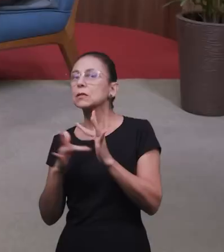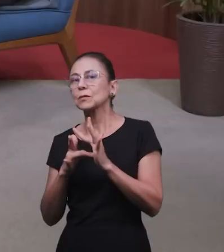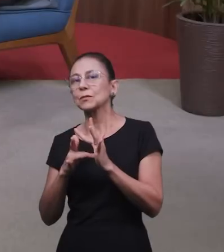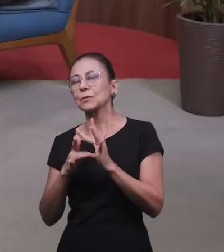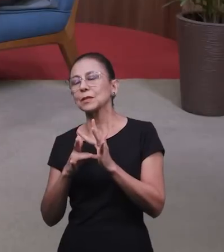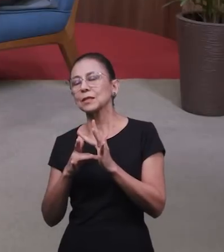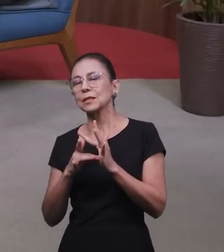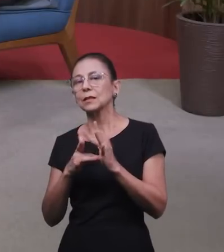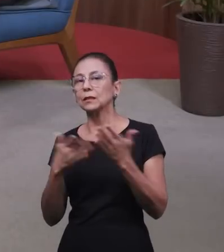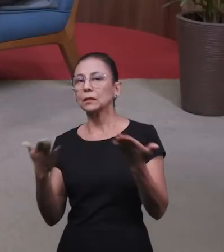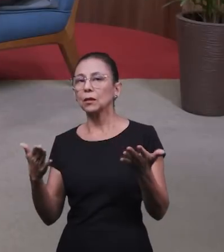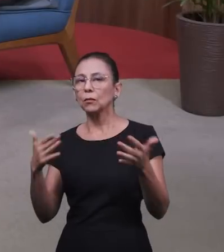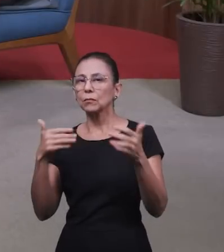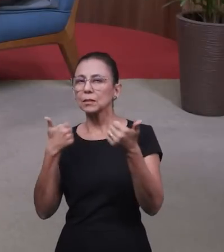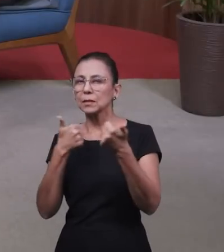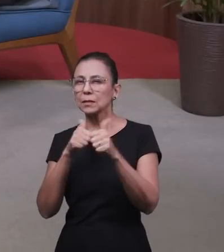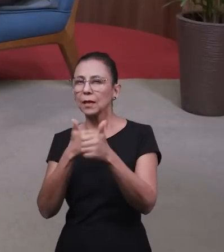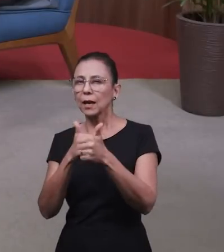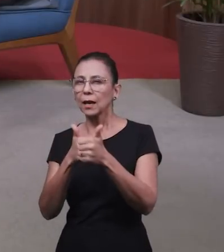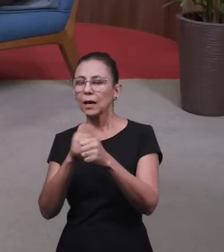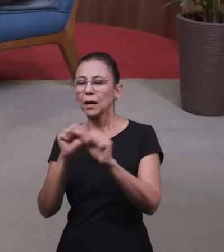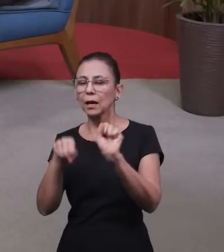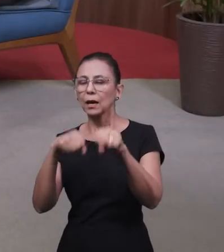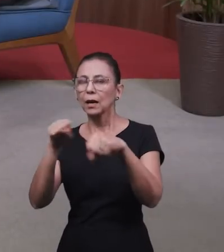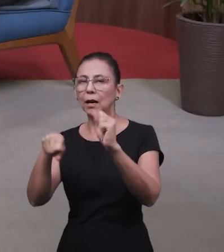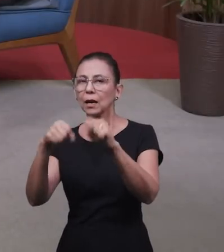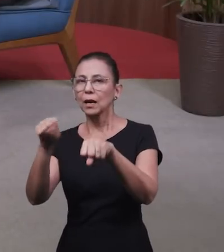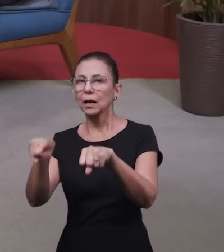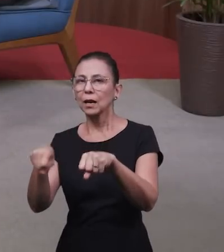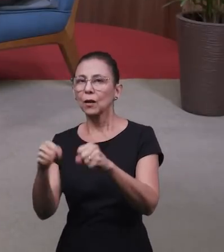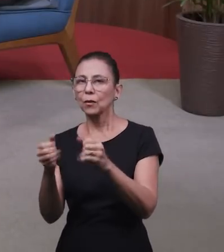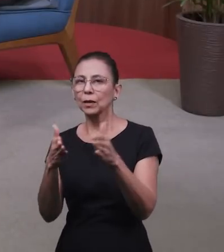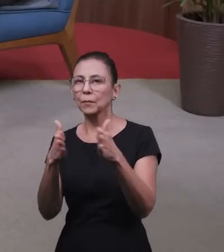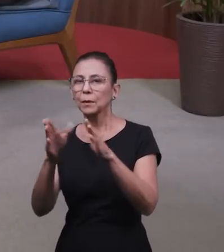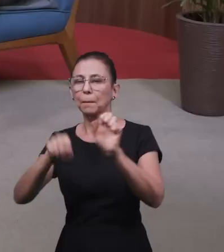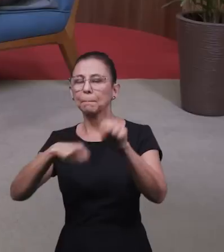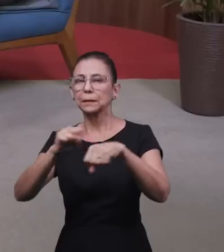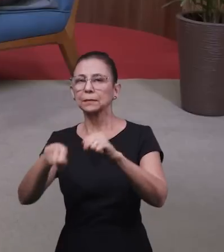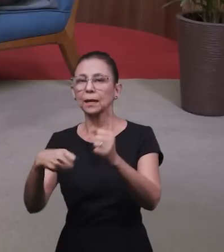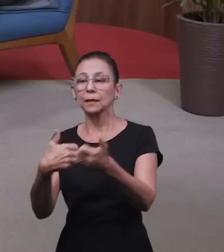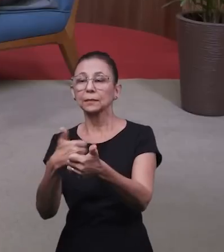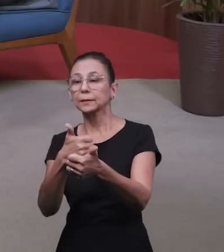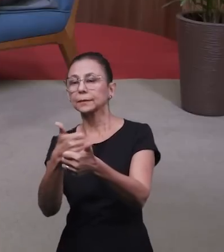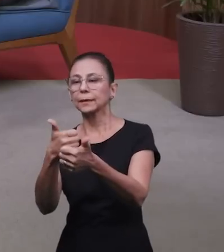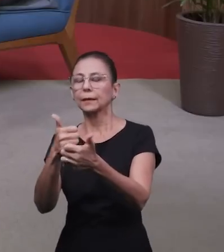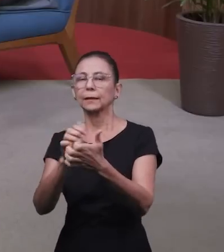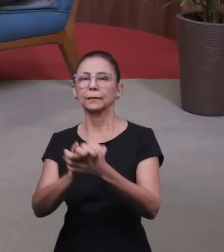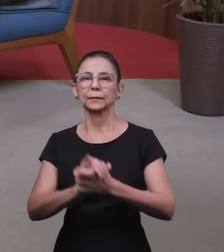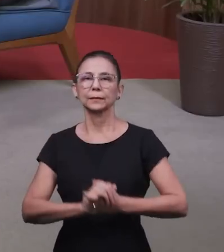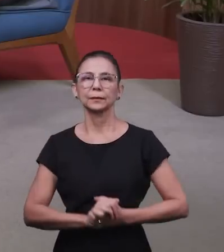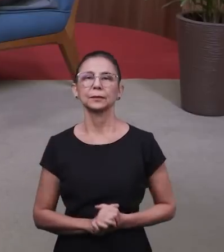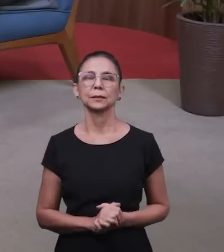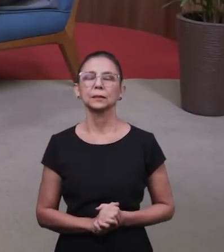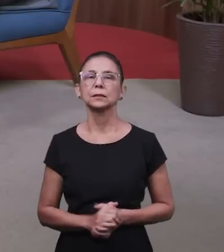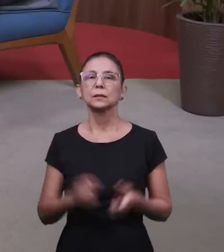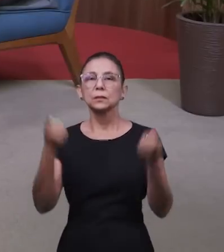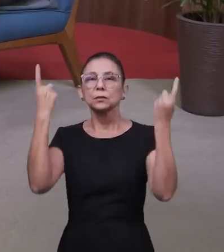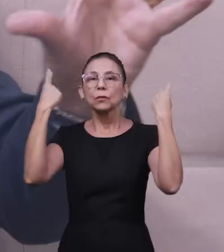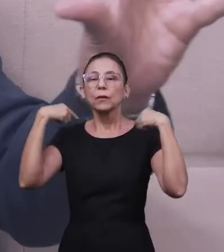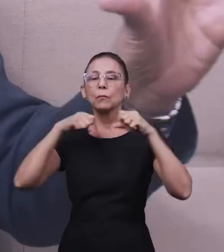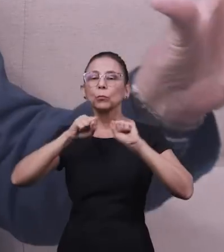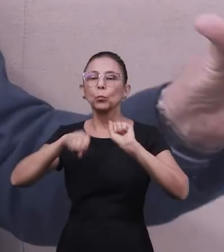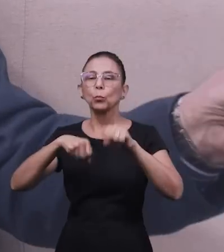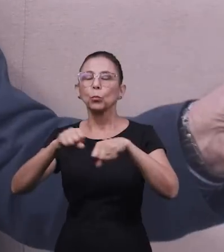de Deus. Segue as pisadas, segue o caminho por onde as ovelhas estão